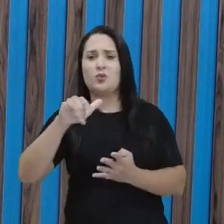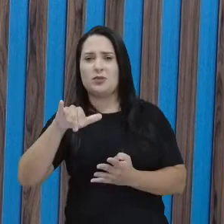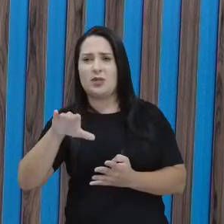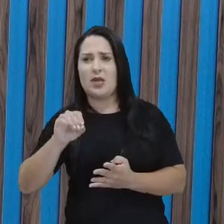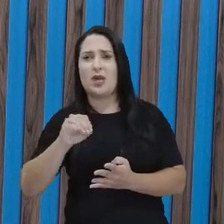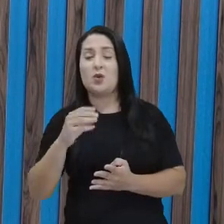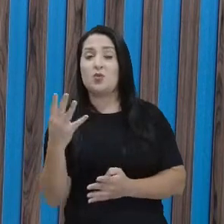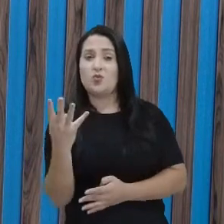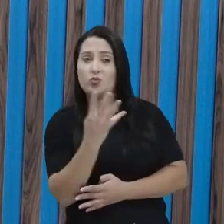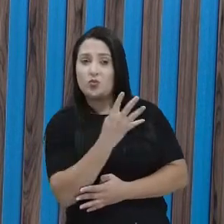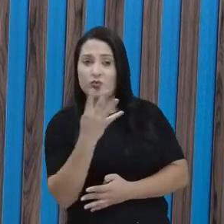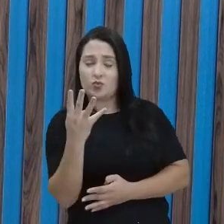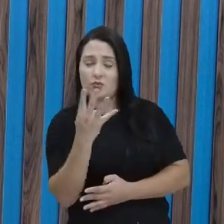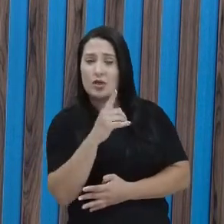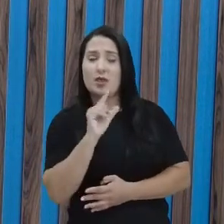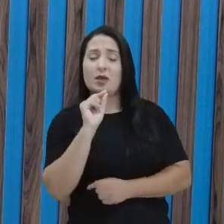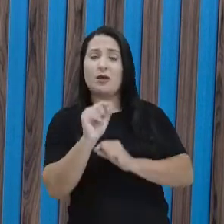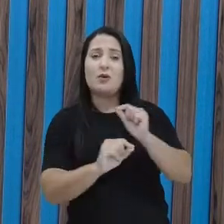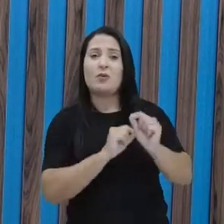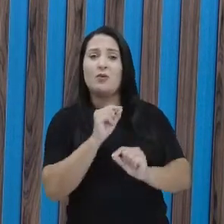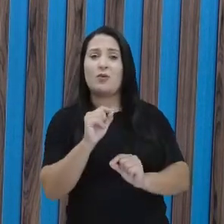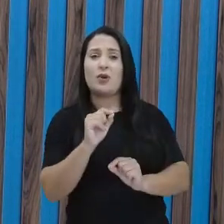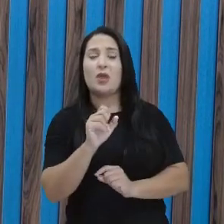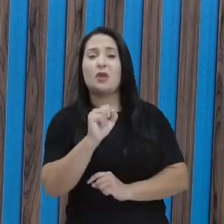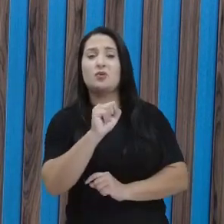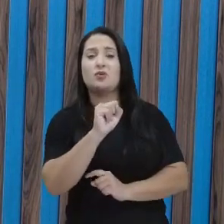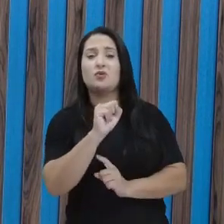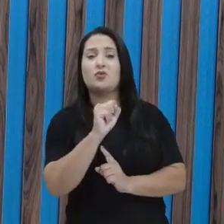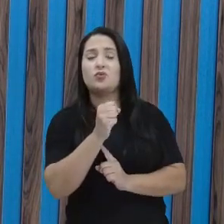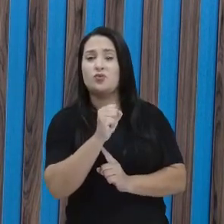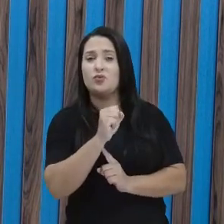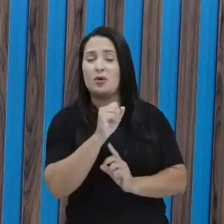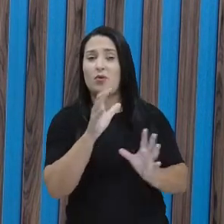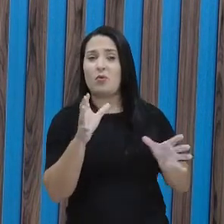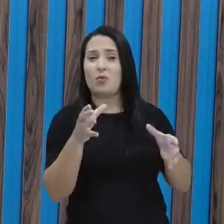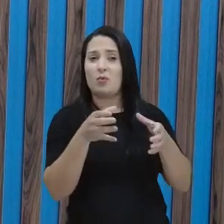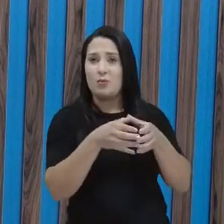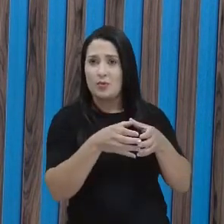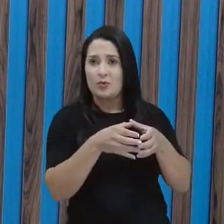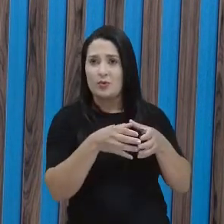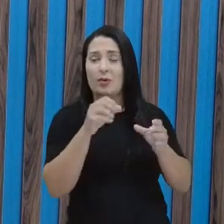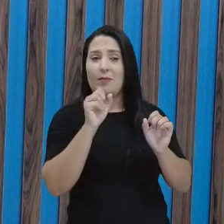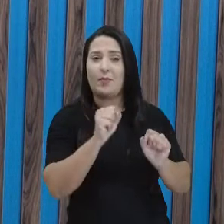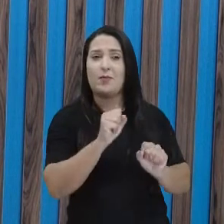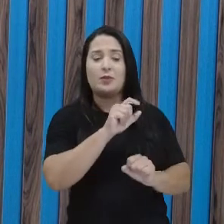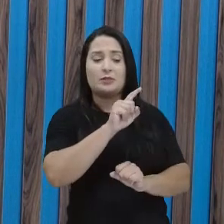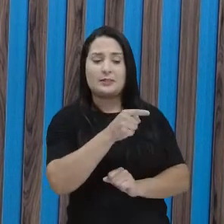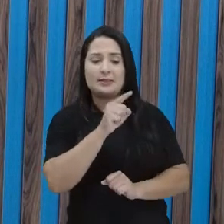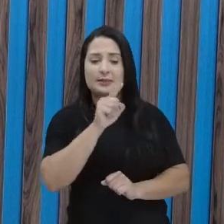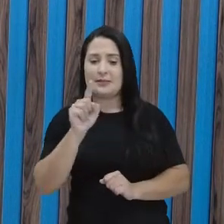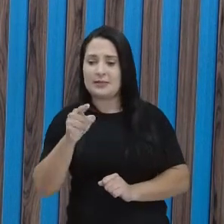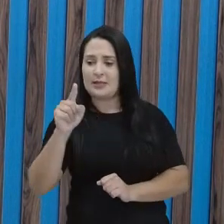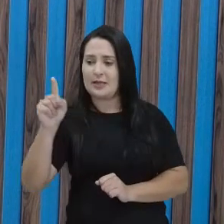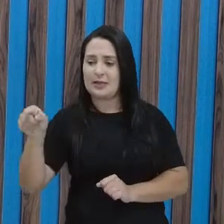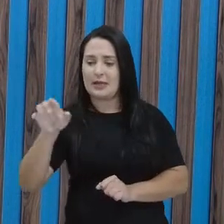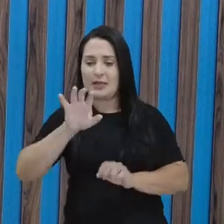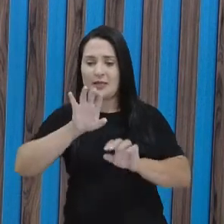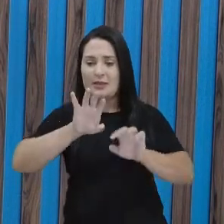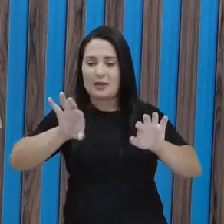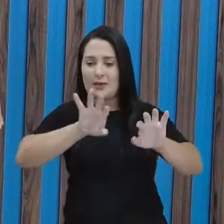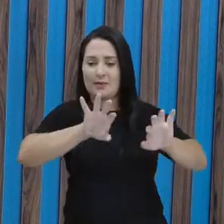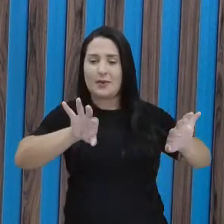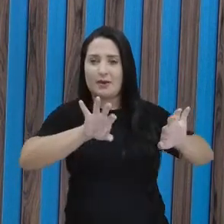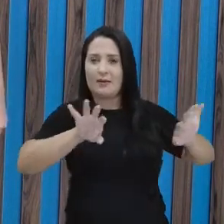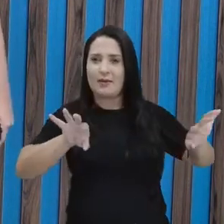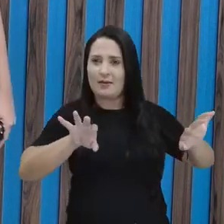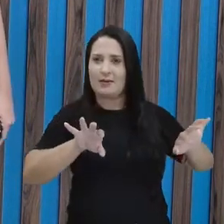sujeito composto. E eu posso separá-los por vírgula. Então, ó, João, Márcio, Lucas e Luciano foram